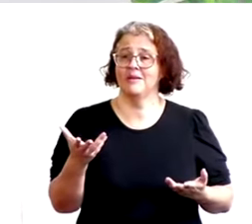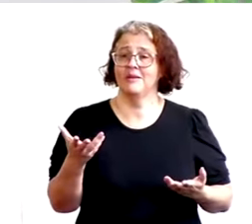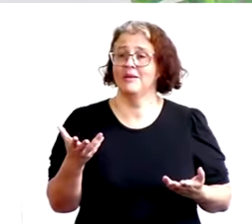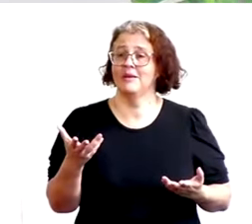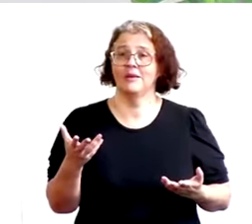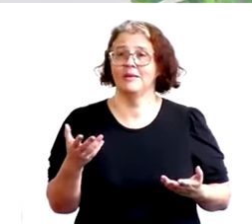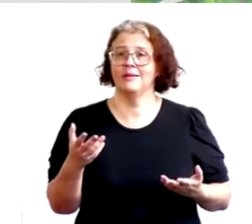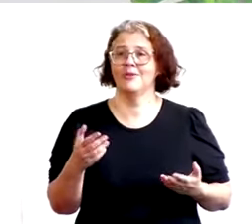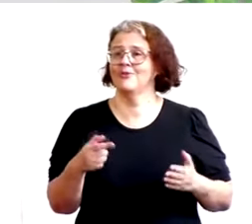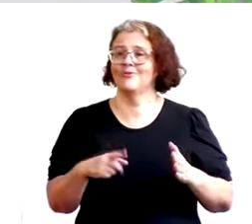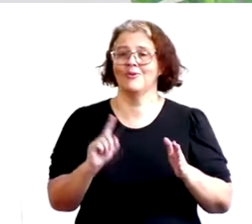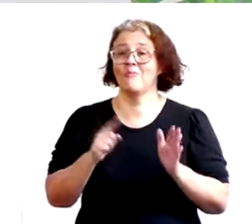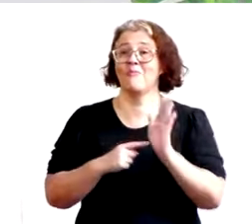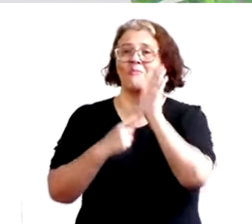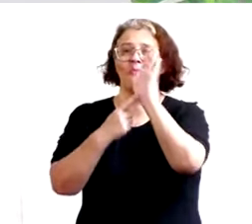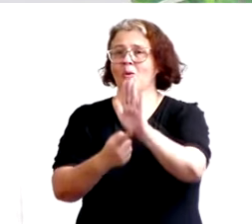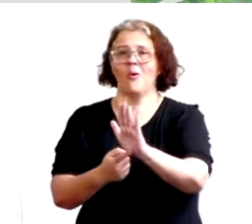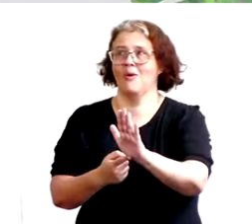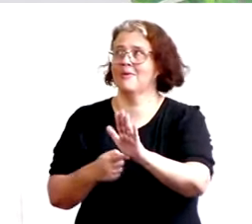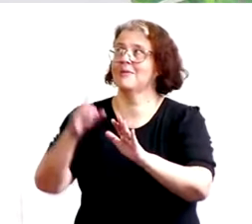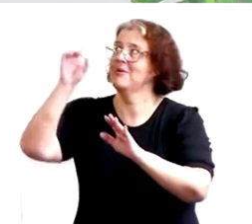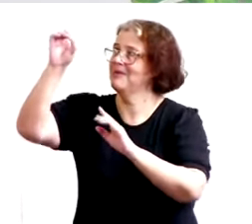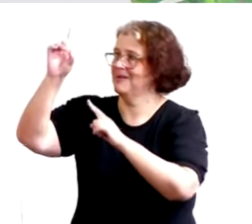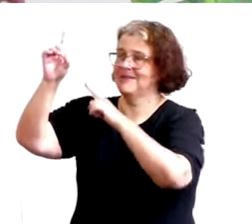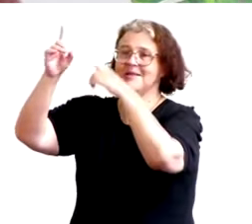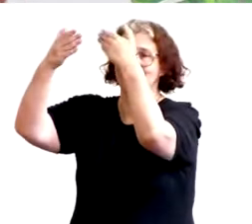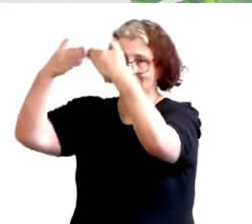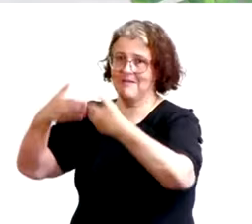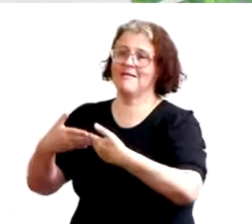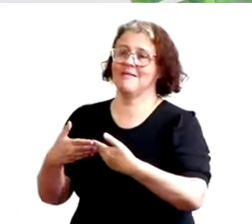como ela é e como Deus a estrutura